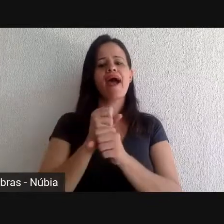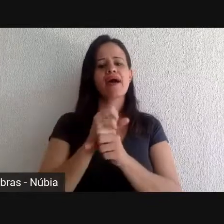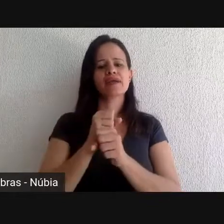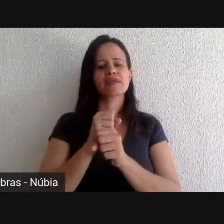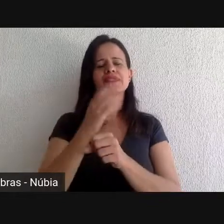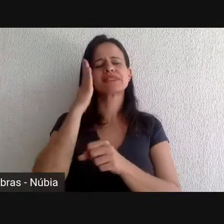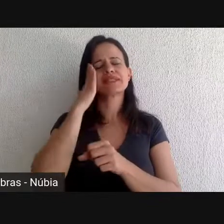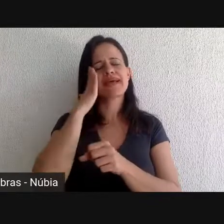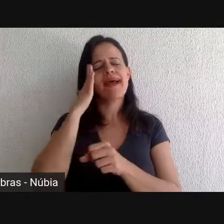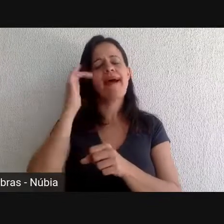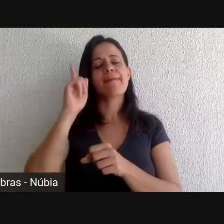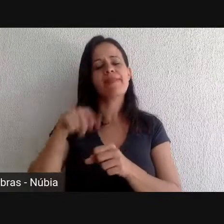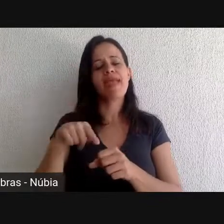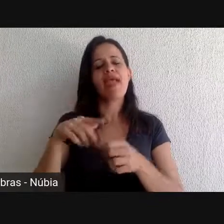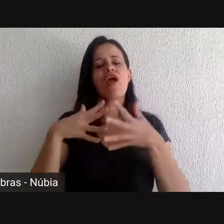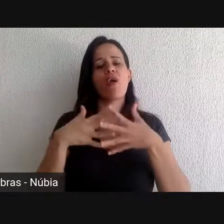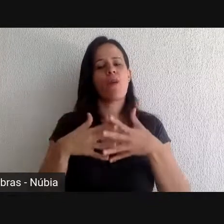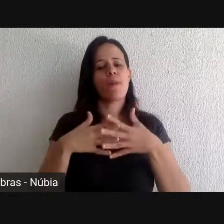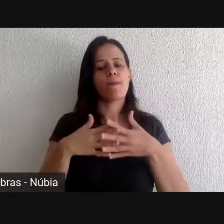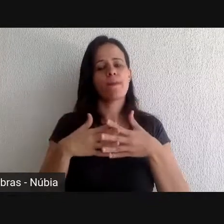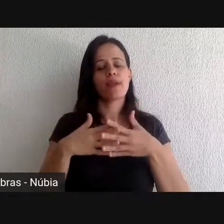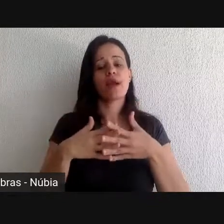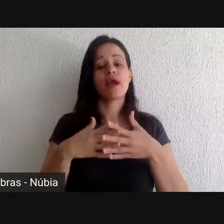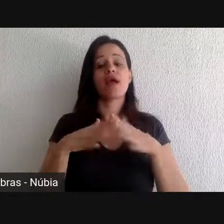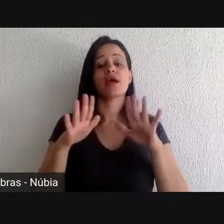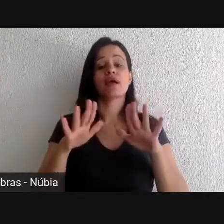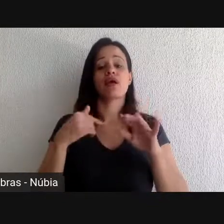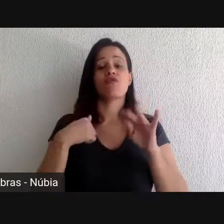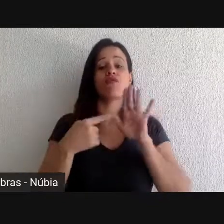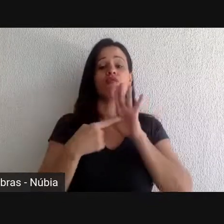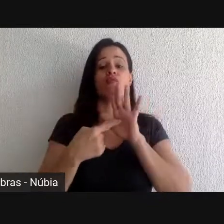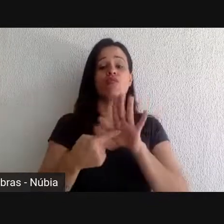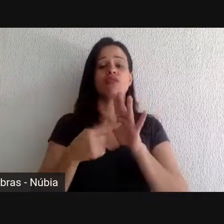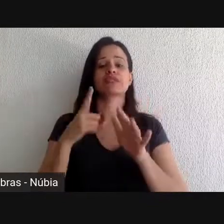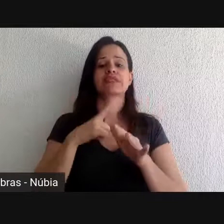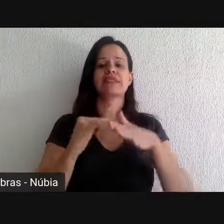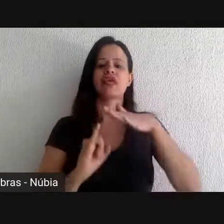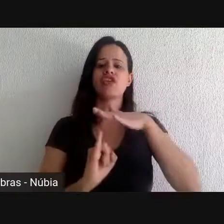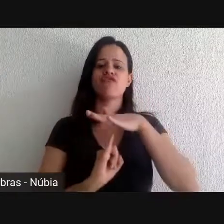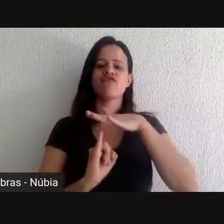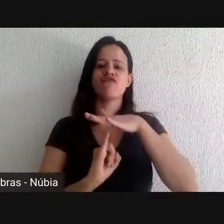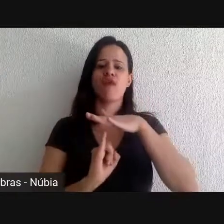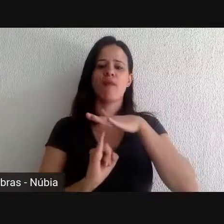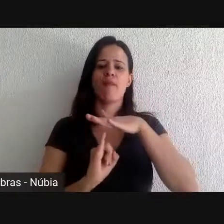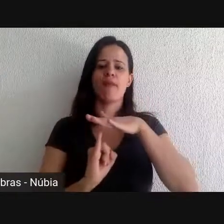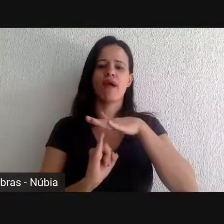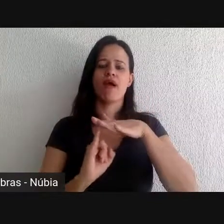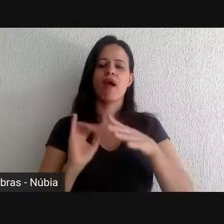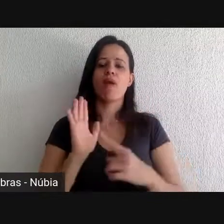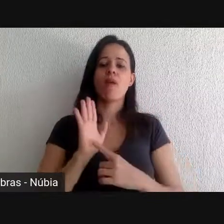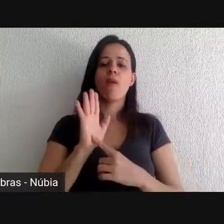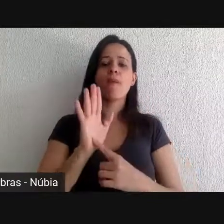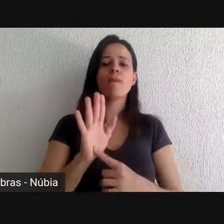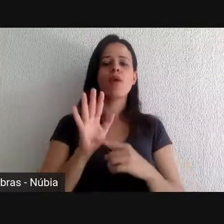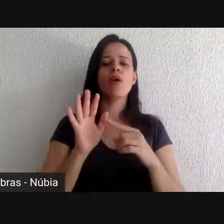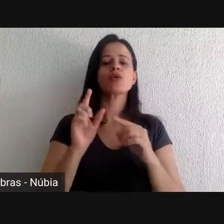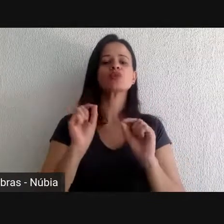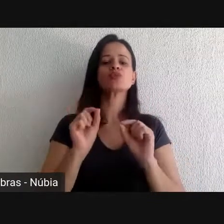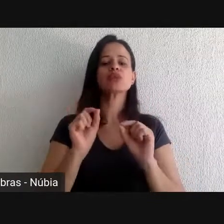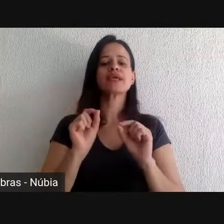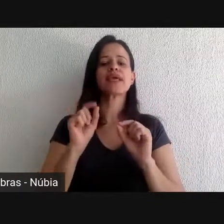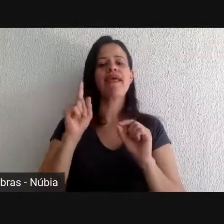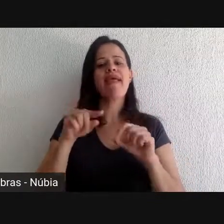né? Então, vou tentar colocar aqui a exposição de uma maneira bastante informal, recuperando aqui uma síntese